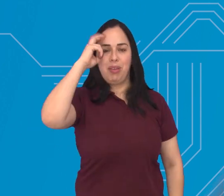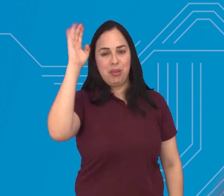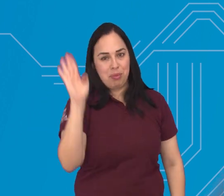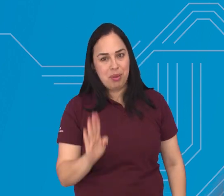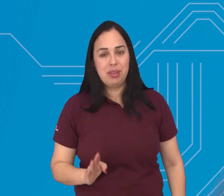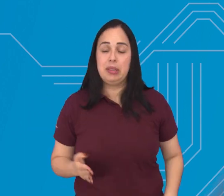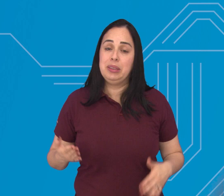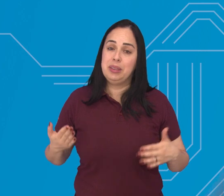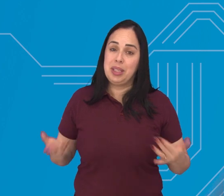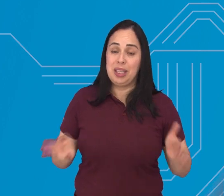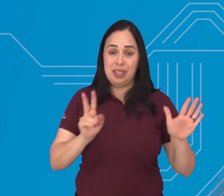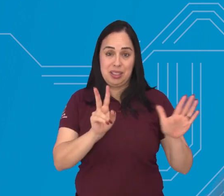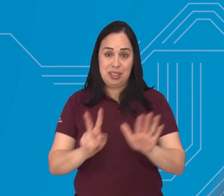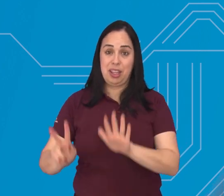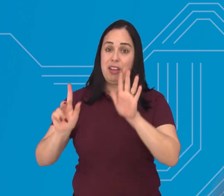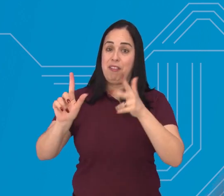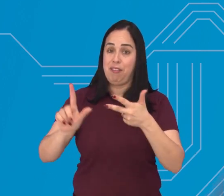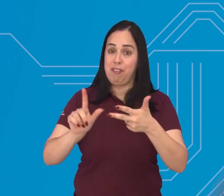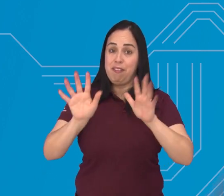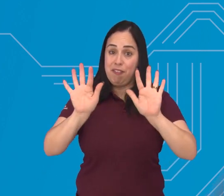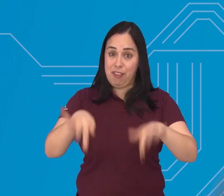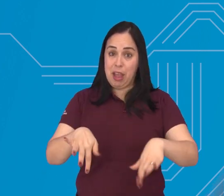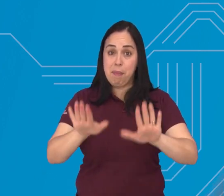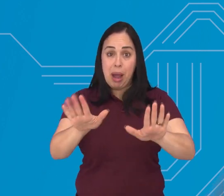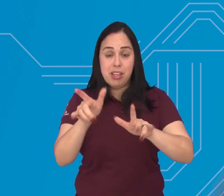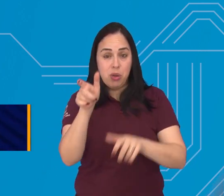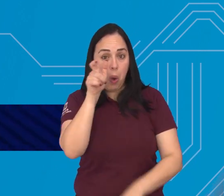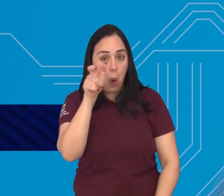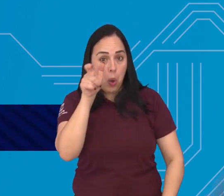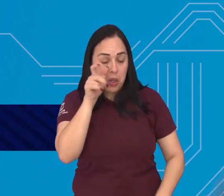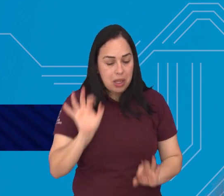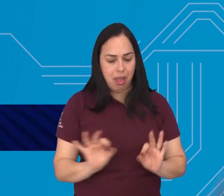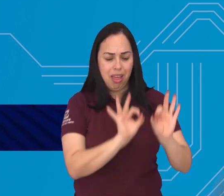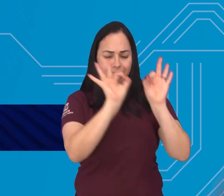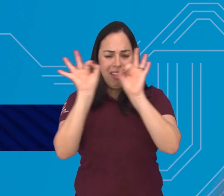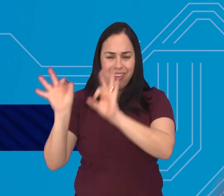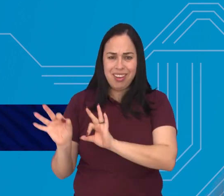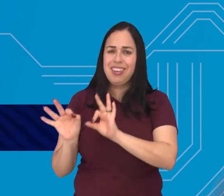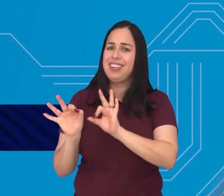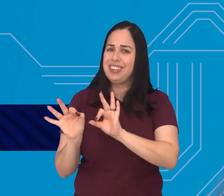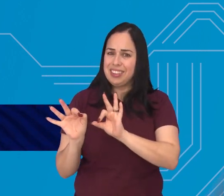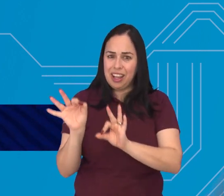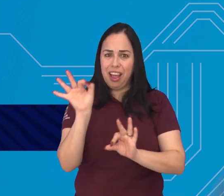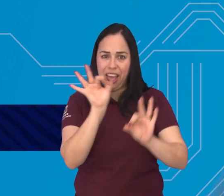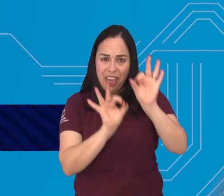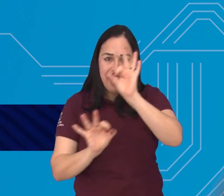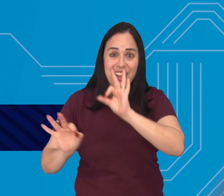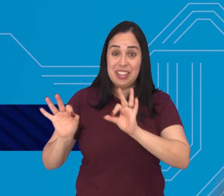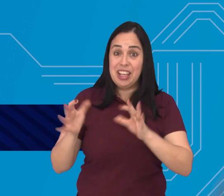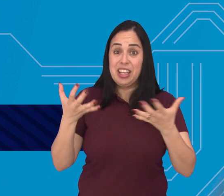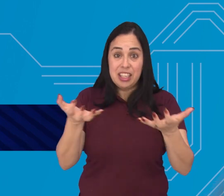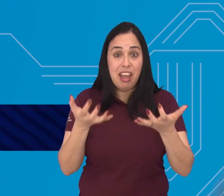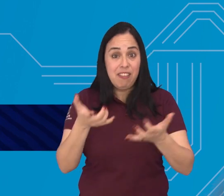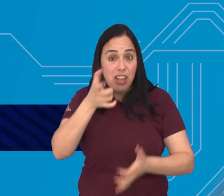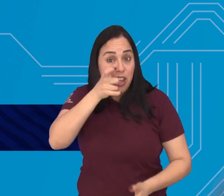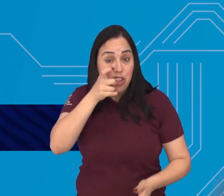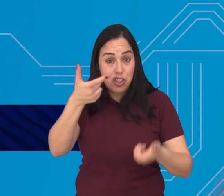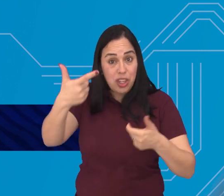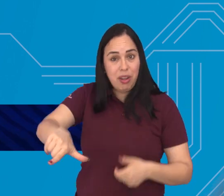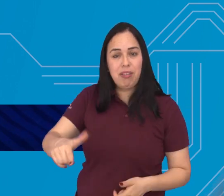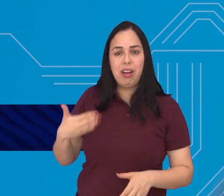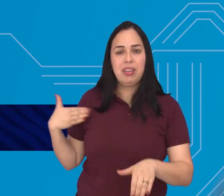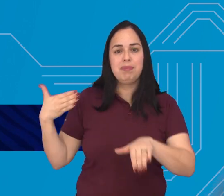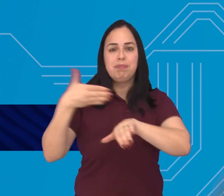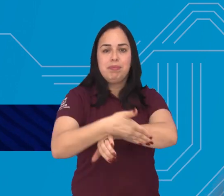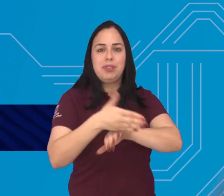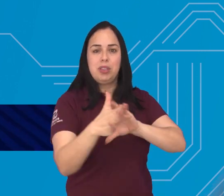nossa cultura. Bom, pessoal, Semana Legislativa fica por aqui, mas continue ligado na nossa programação. Se você quiser rever o nosso